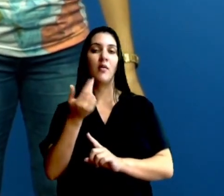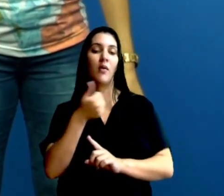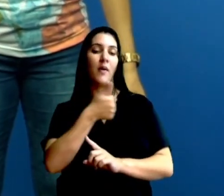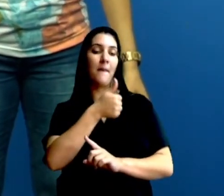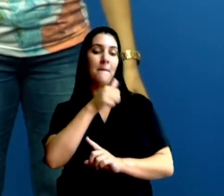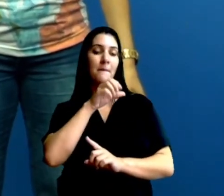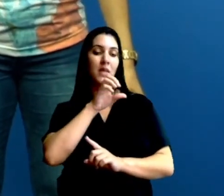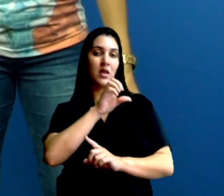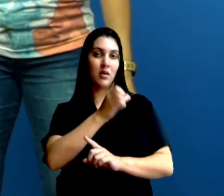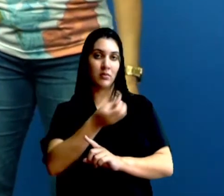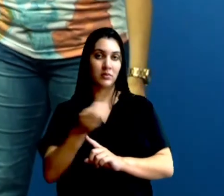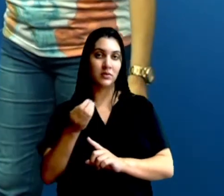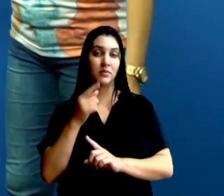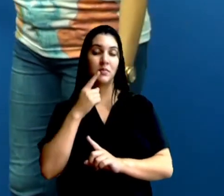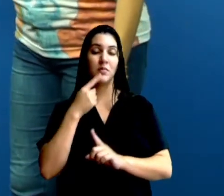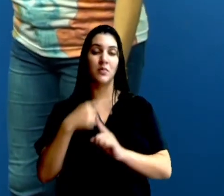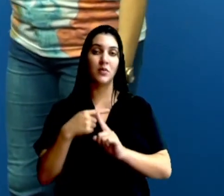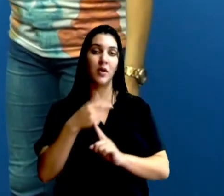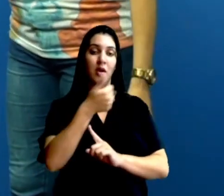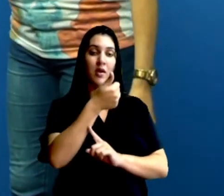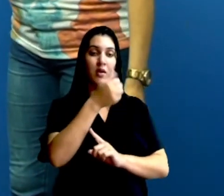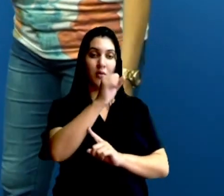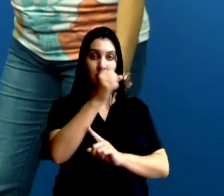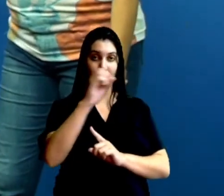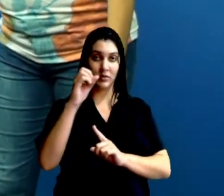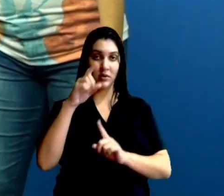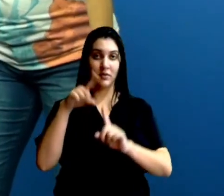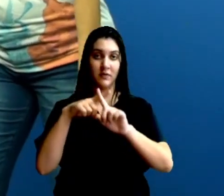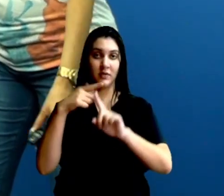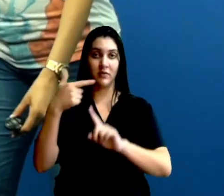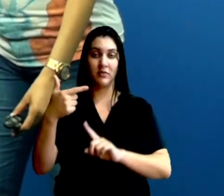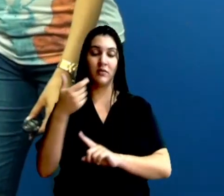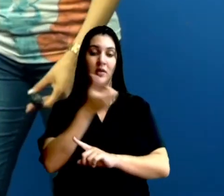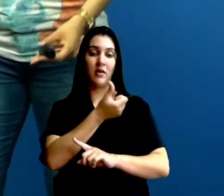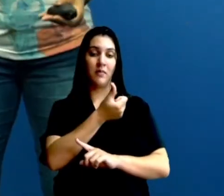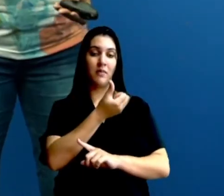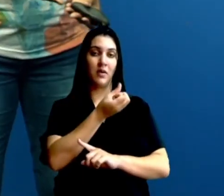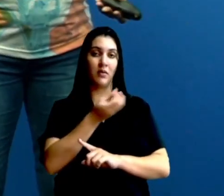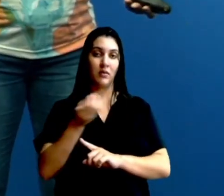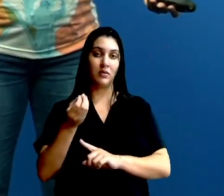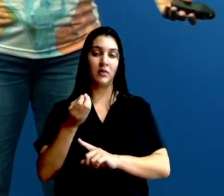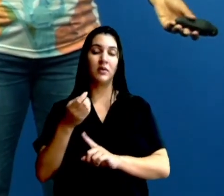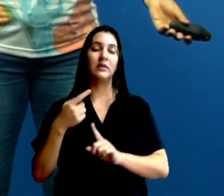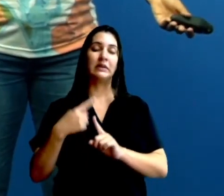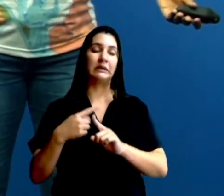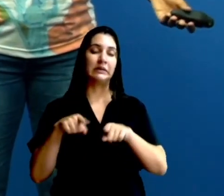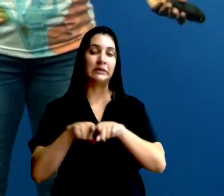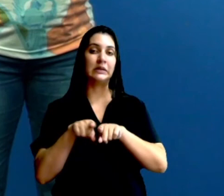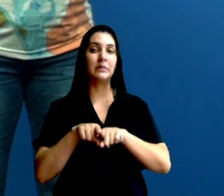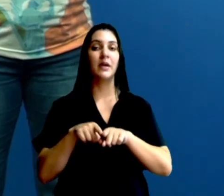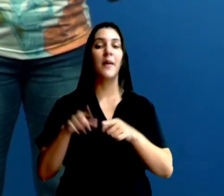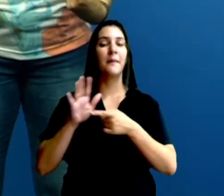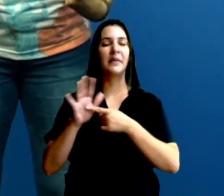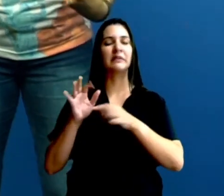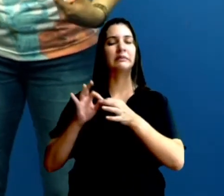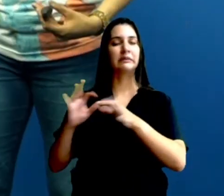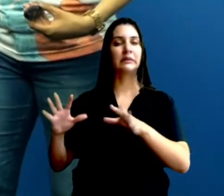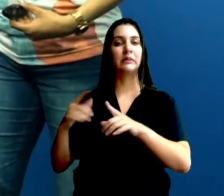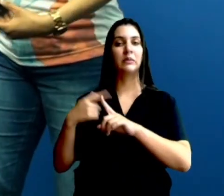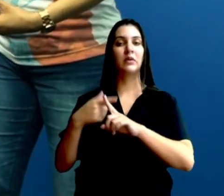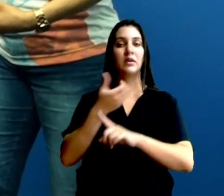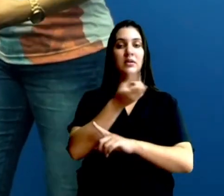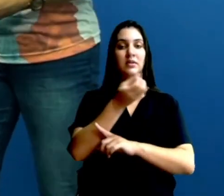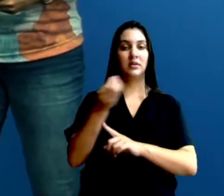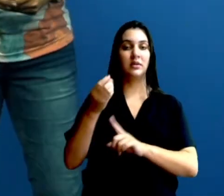porque 800 vezes 2 é 1.600. E aqui eu também descarto, porque 600 mais 600 vai me dar